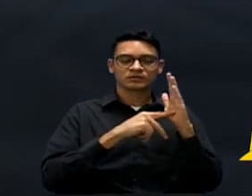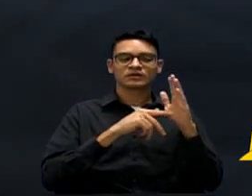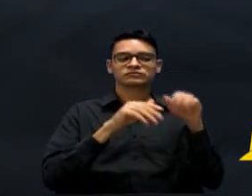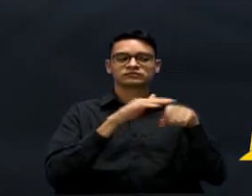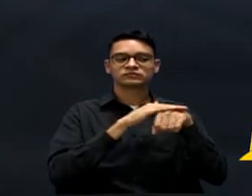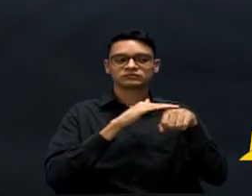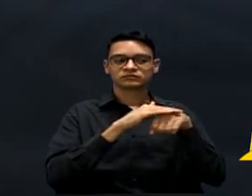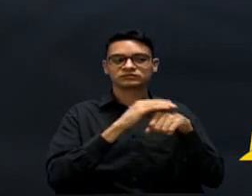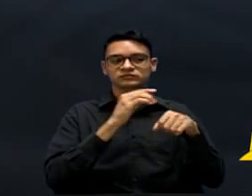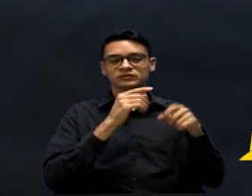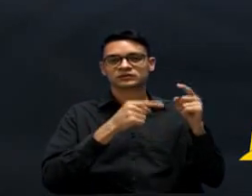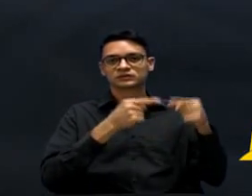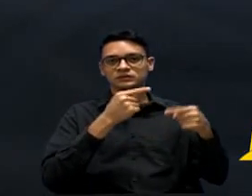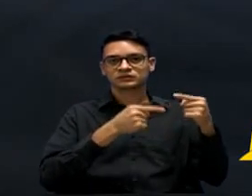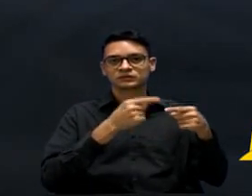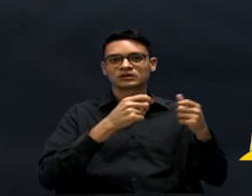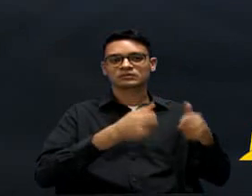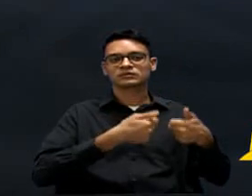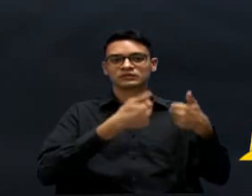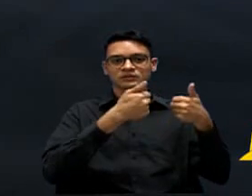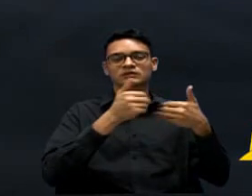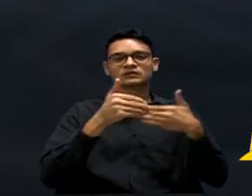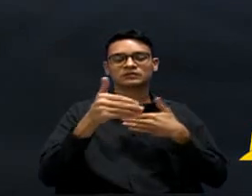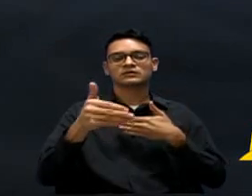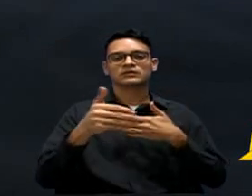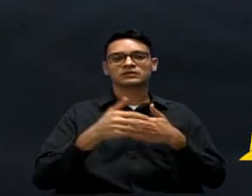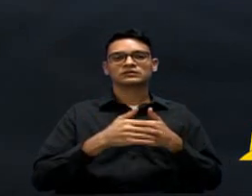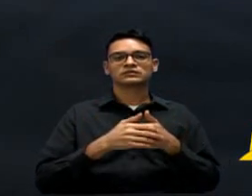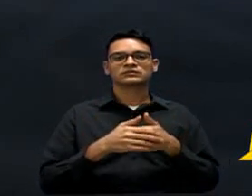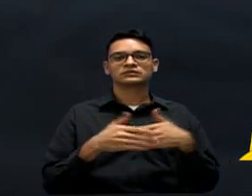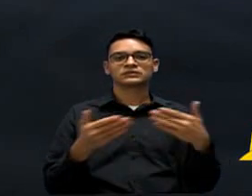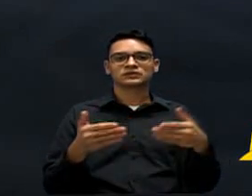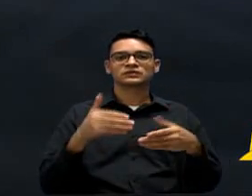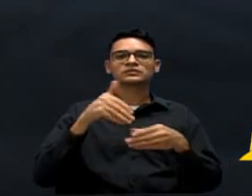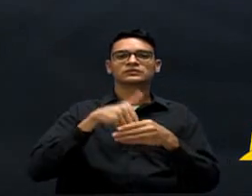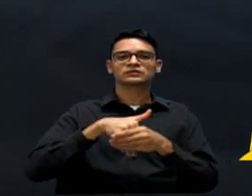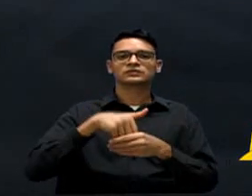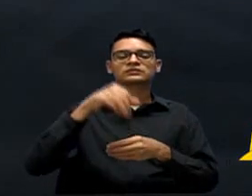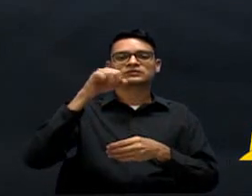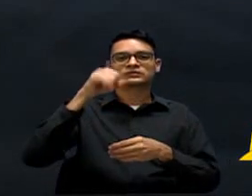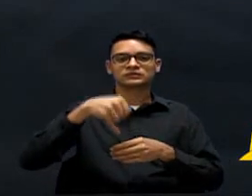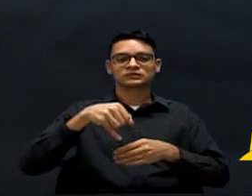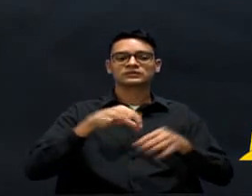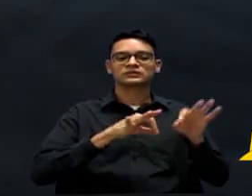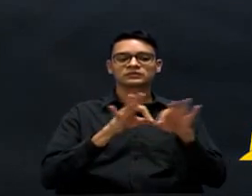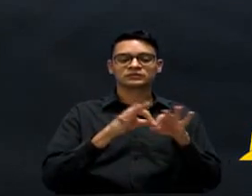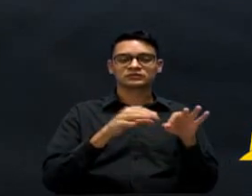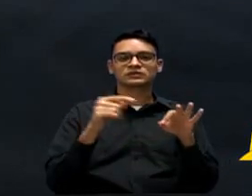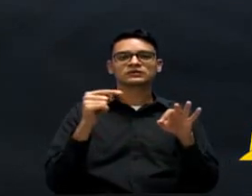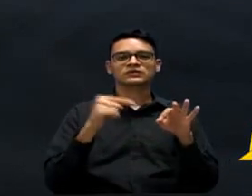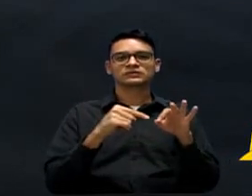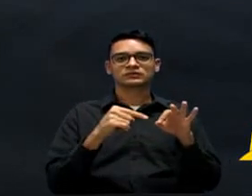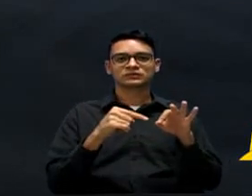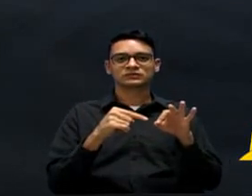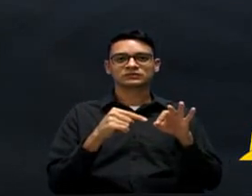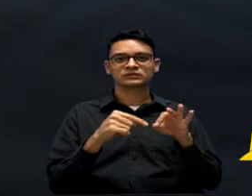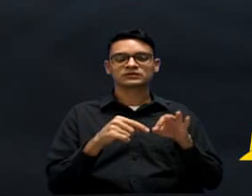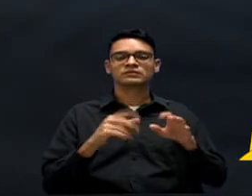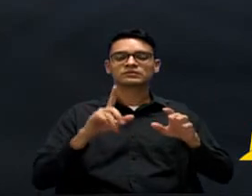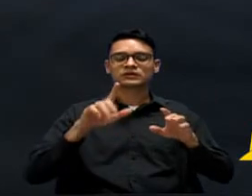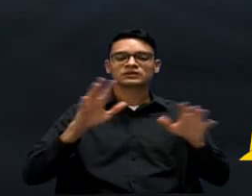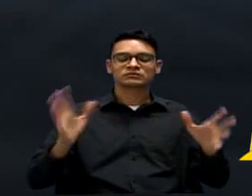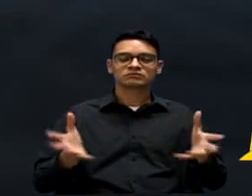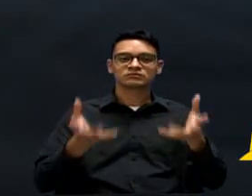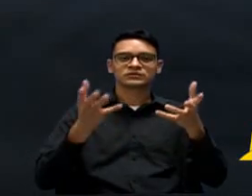essa melhora que vai trazer. Então, nós votaremos favorável a esse projeto, mas enfatizo, senhor presidente,